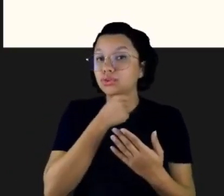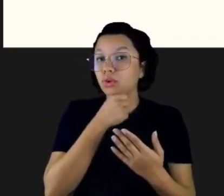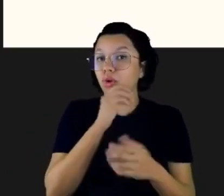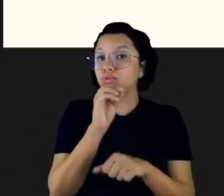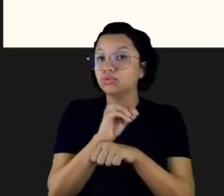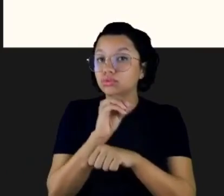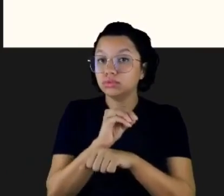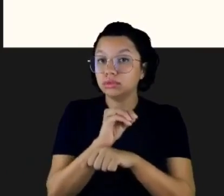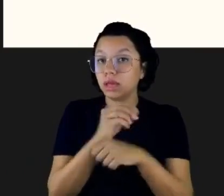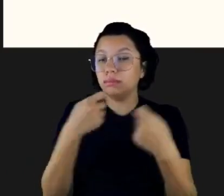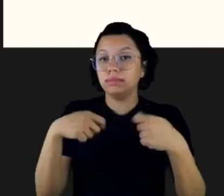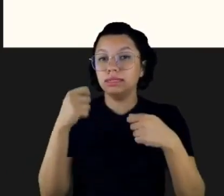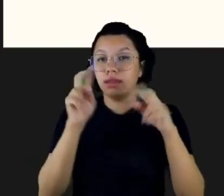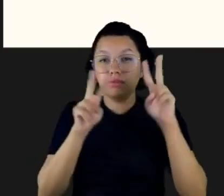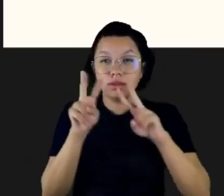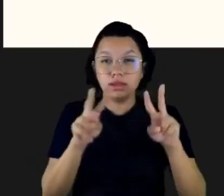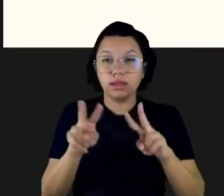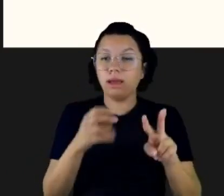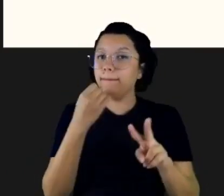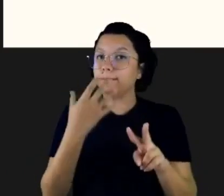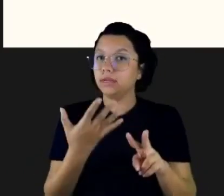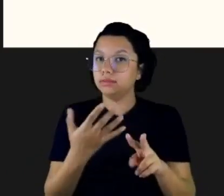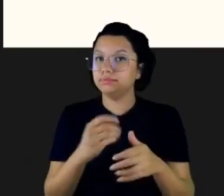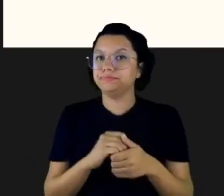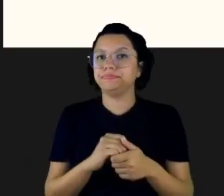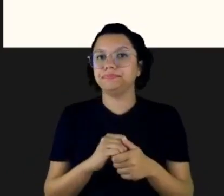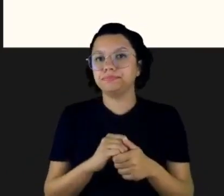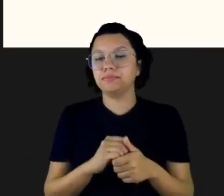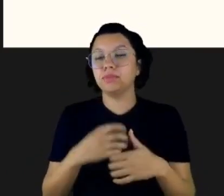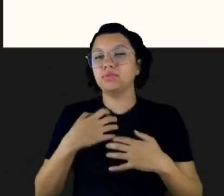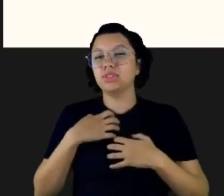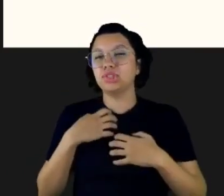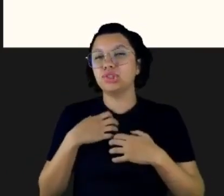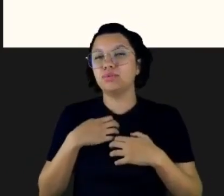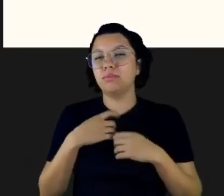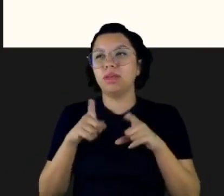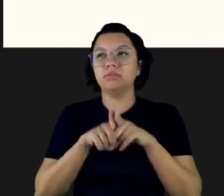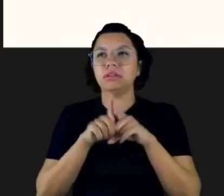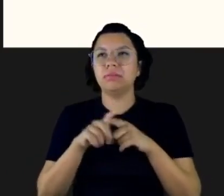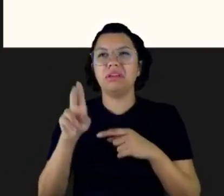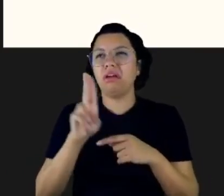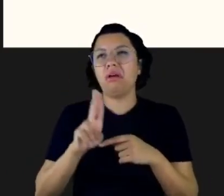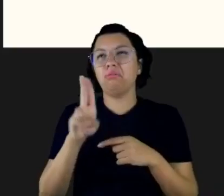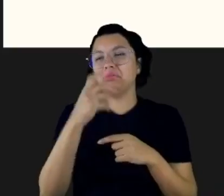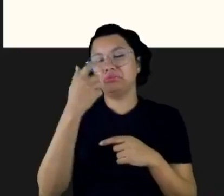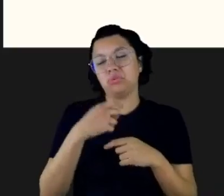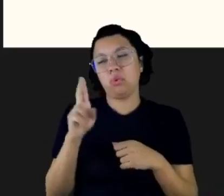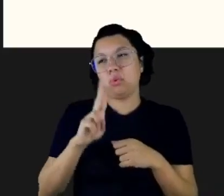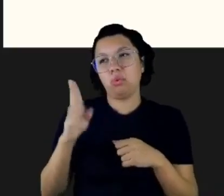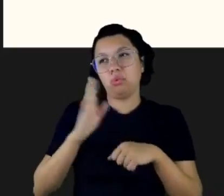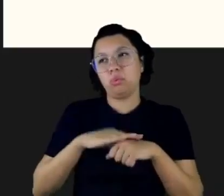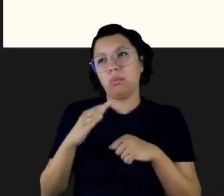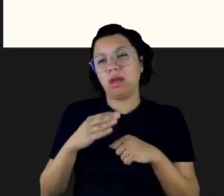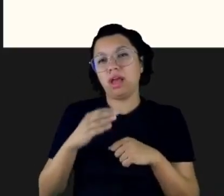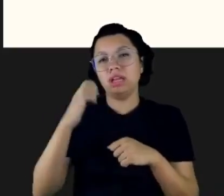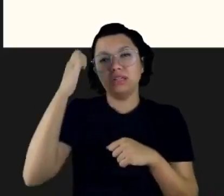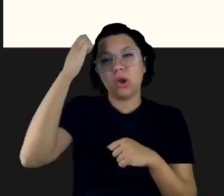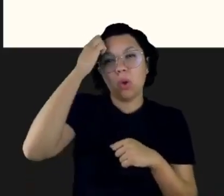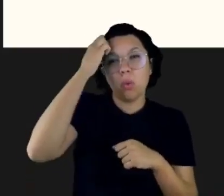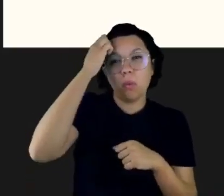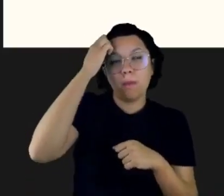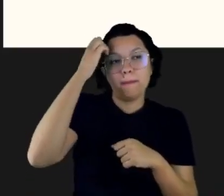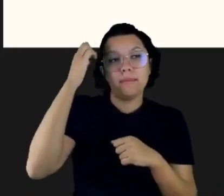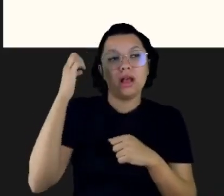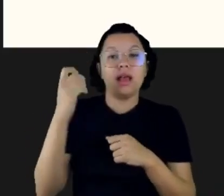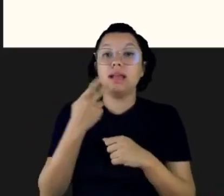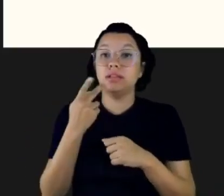bem avaliados. O sentimento também de inutilidade e um sentimento de culpa. Eles relatam isso com